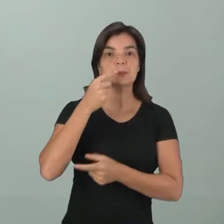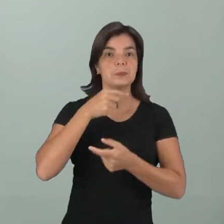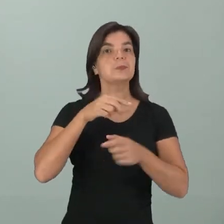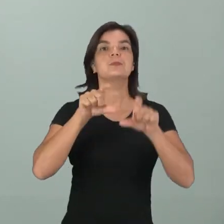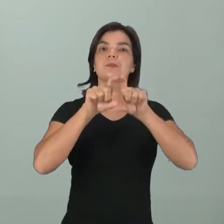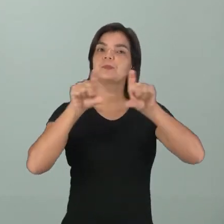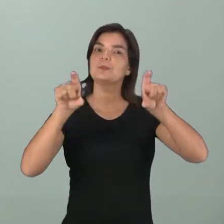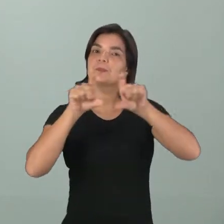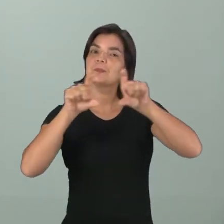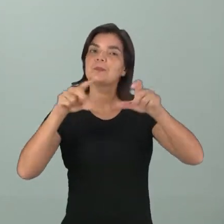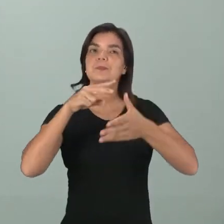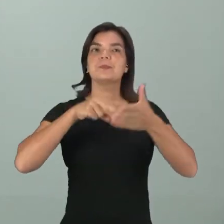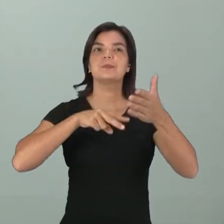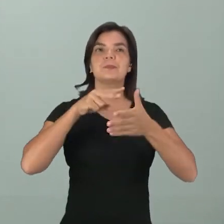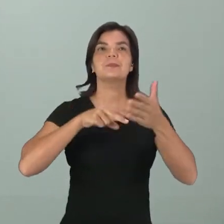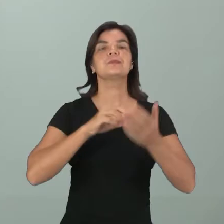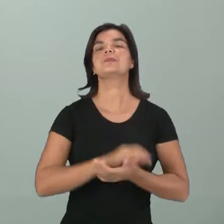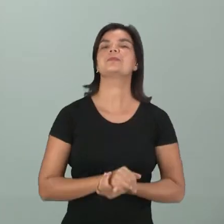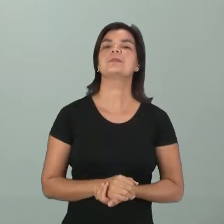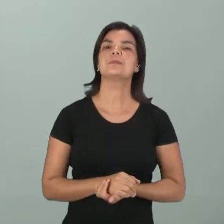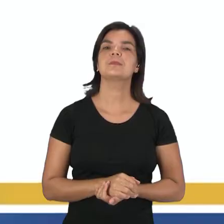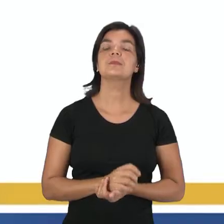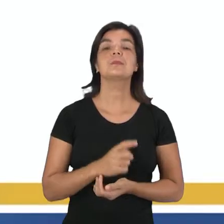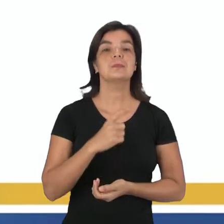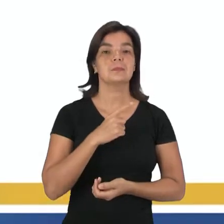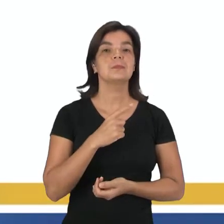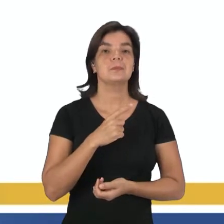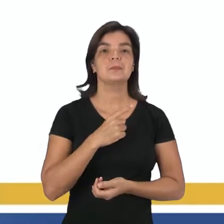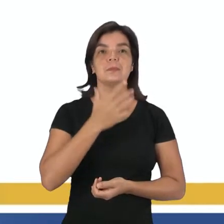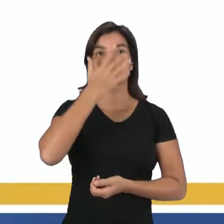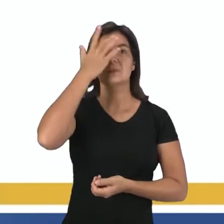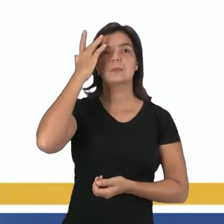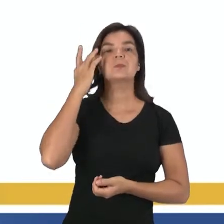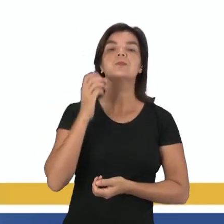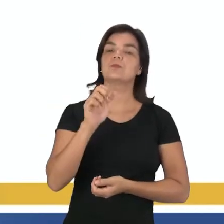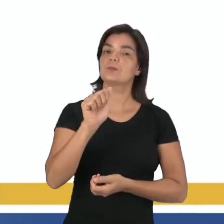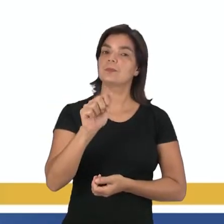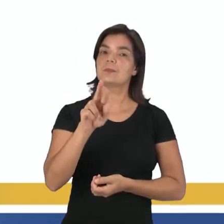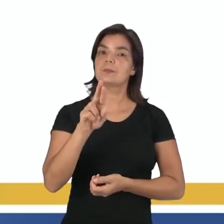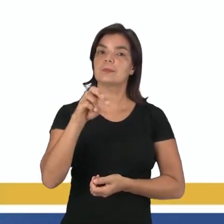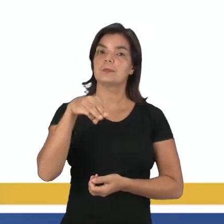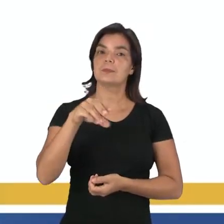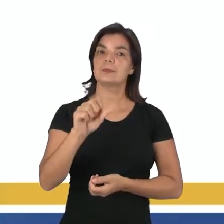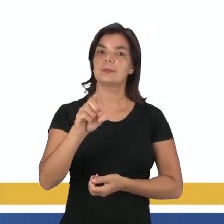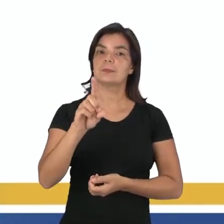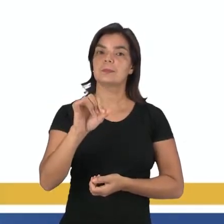uma tirinha? Vamos lá, uma tirinha que tem um personagem Armandinho.